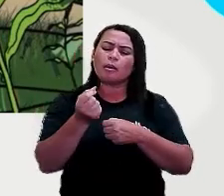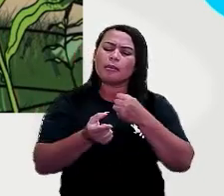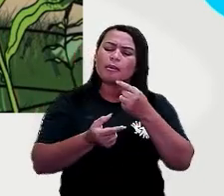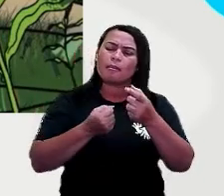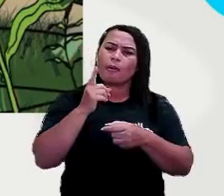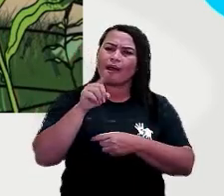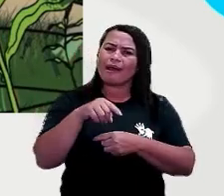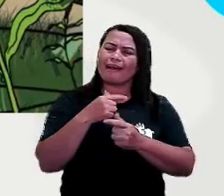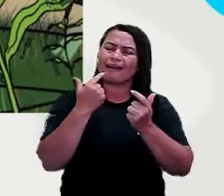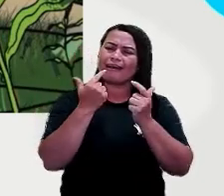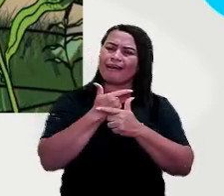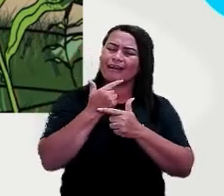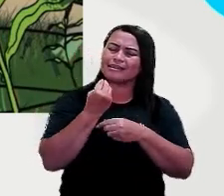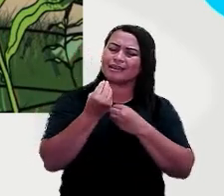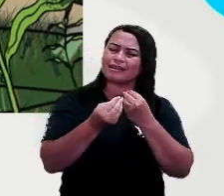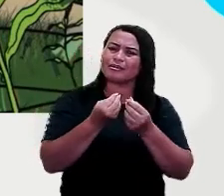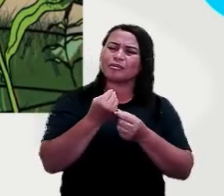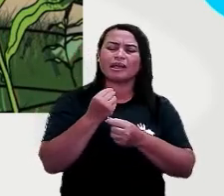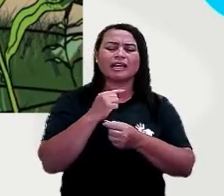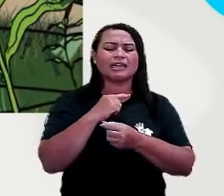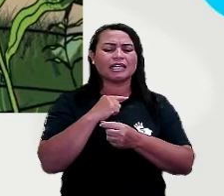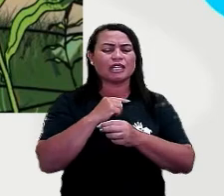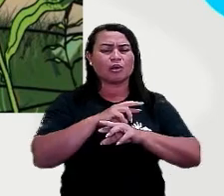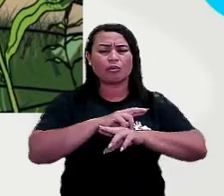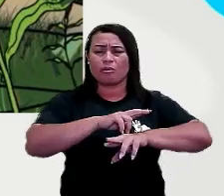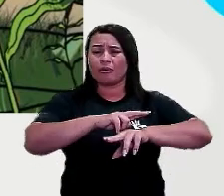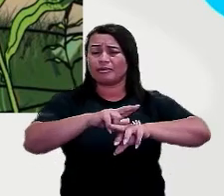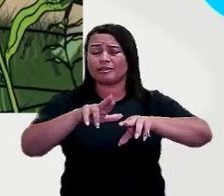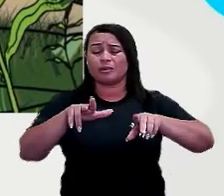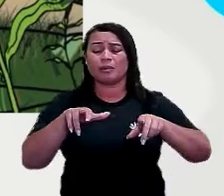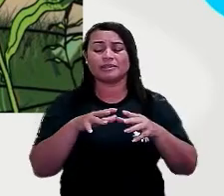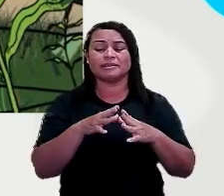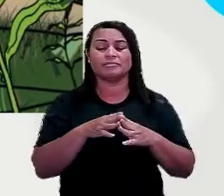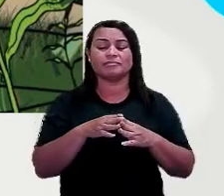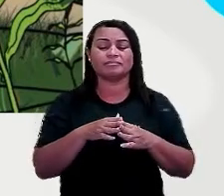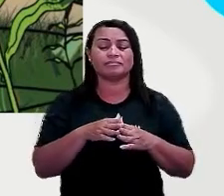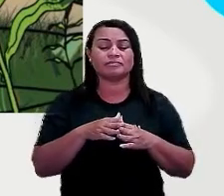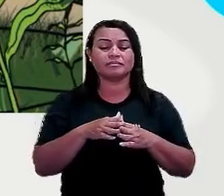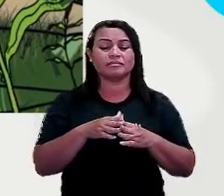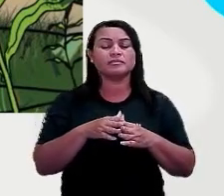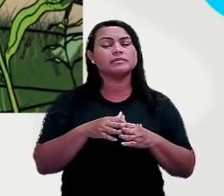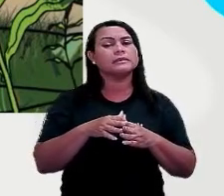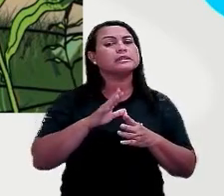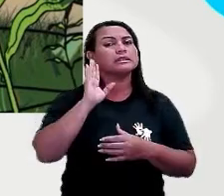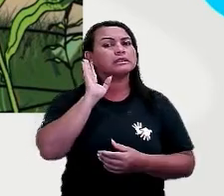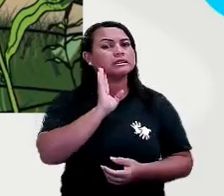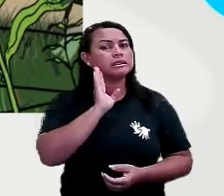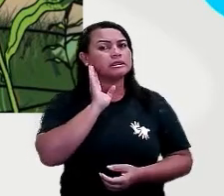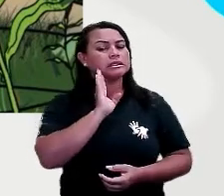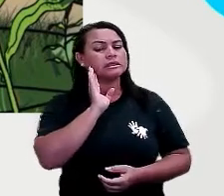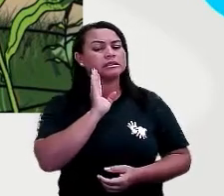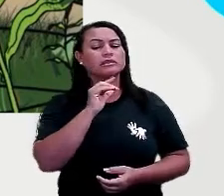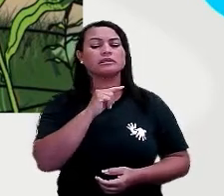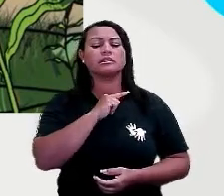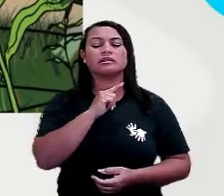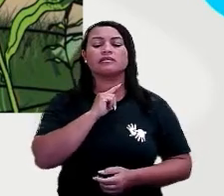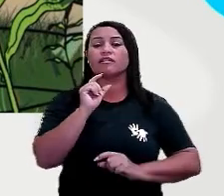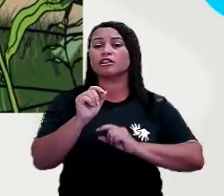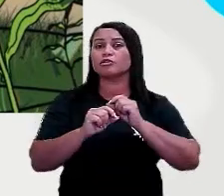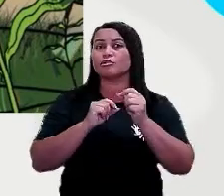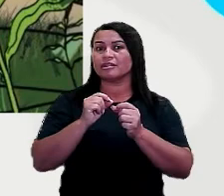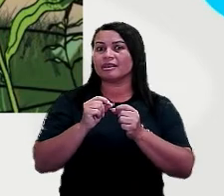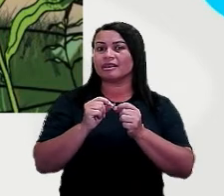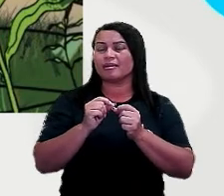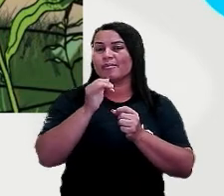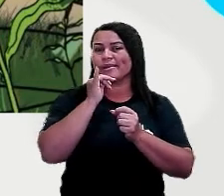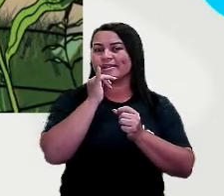comida engraçada, e mais um montão de coisas. Seria legal se tivesse pé de